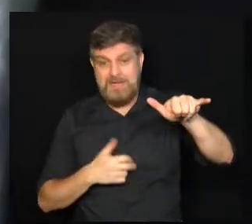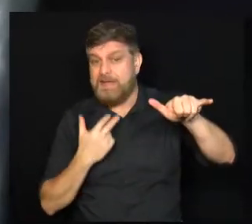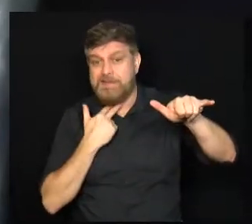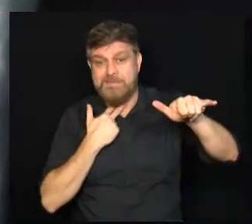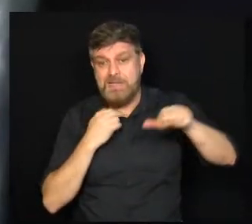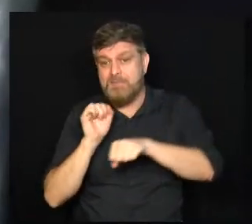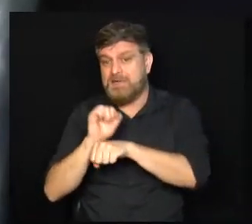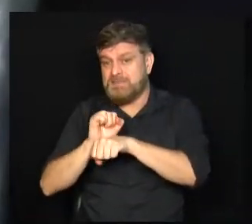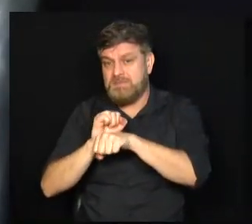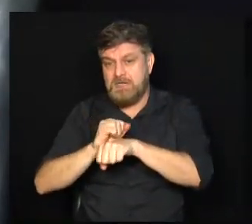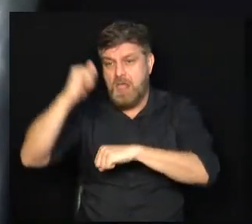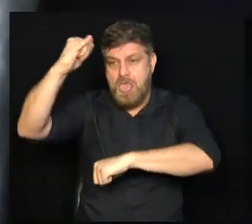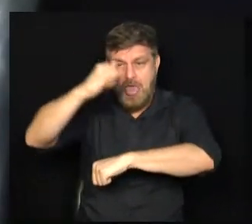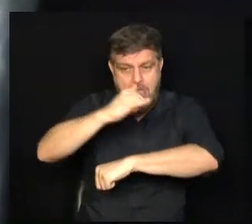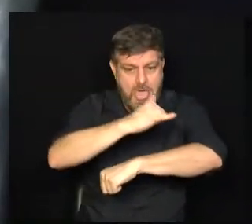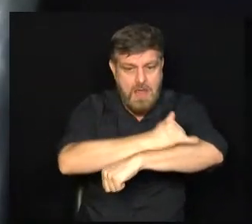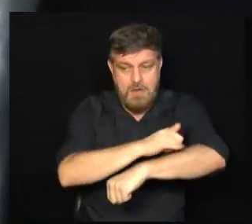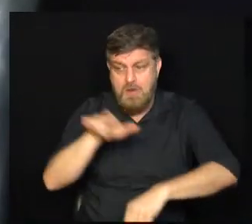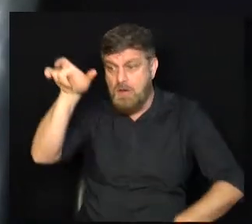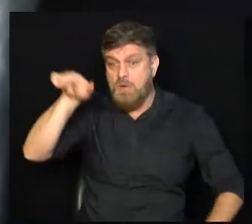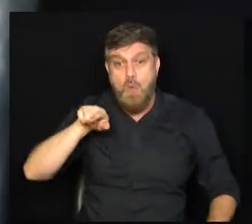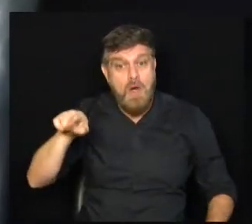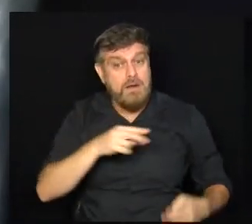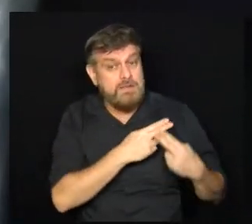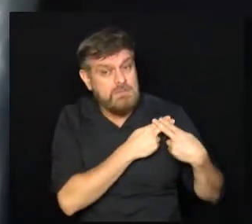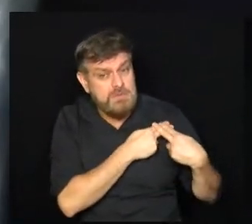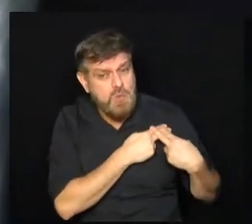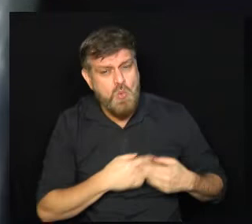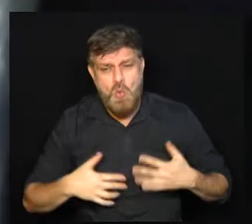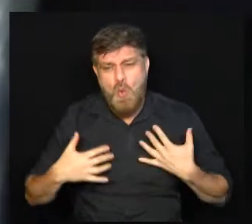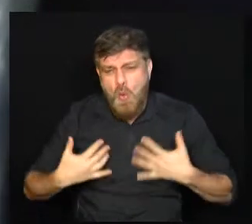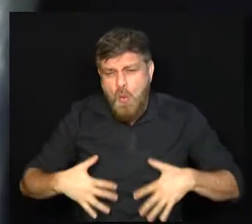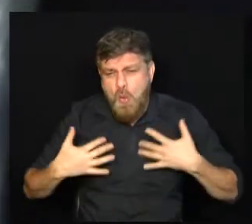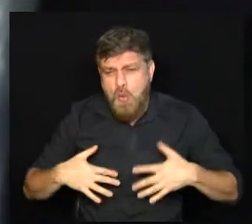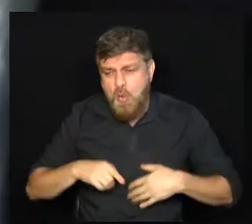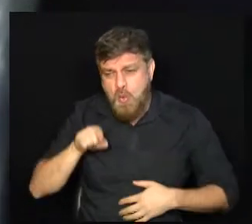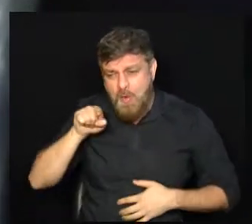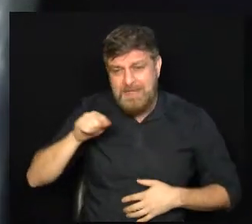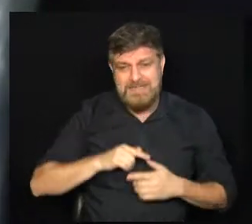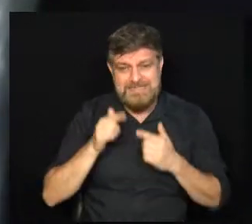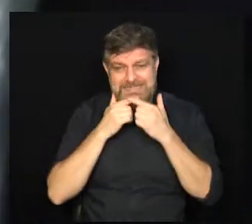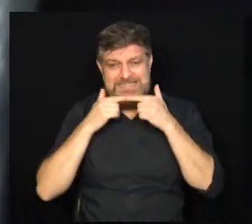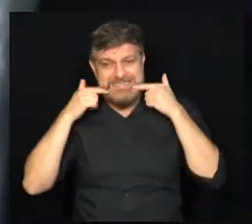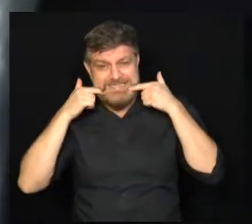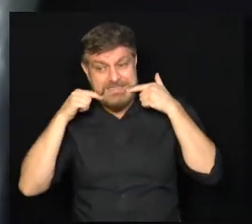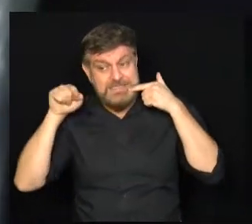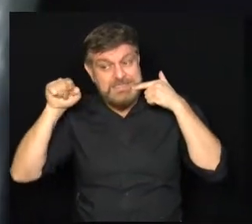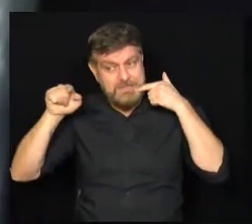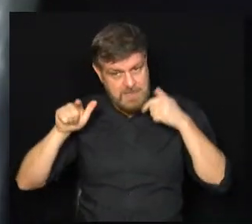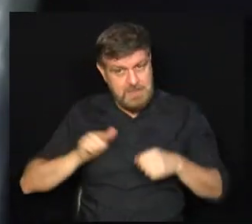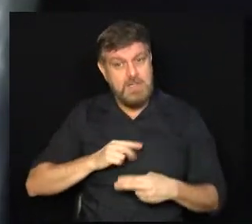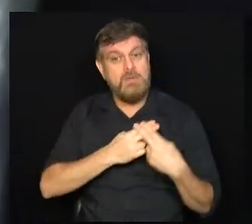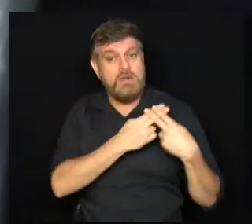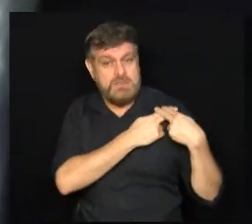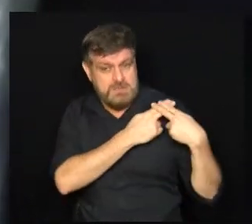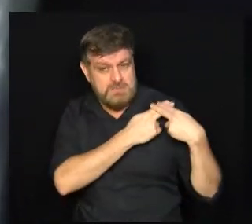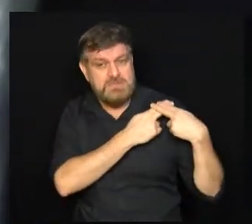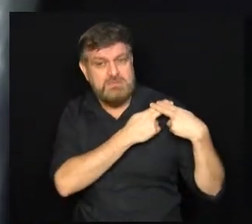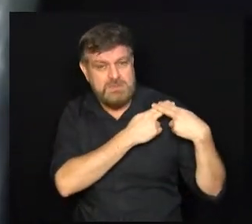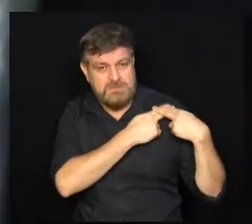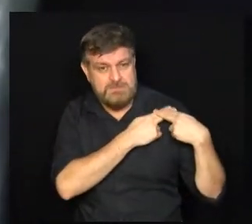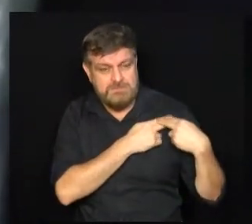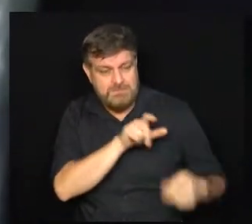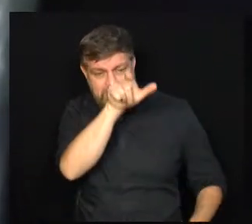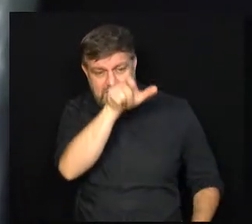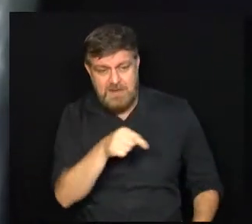pousar. Então, olha a nobreza e a responsabilidade que existe por trás do sorriso de cada aeromoça, de cada comissário. O passageiro